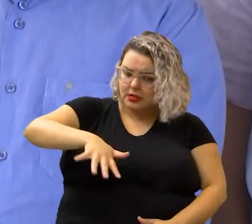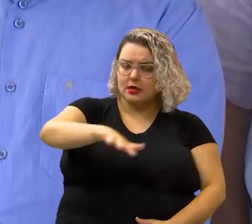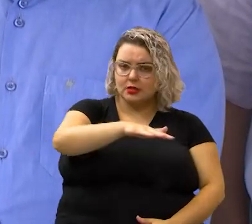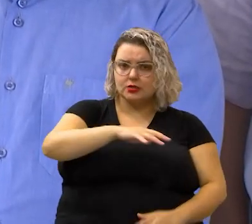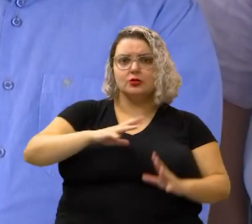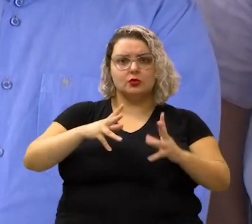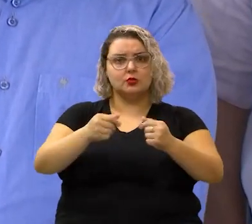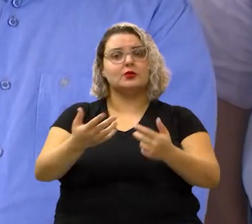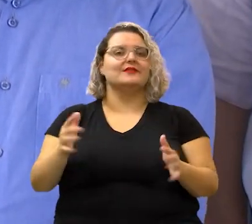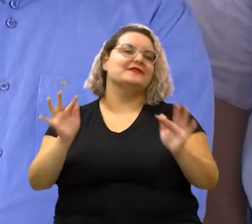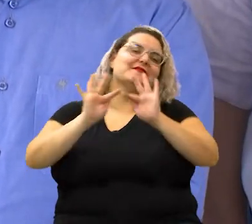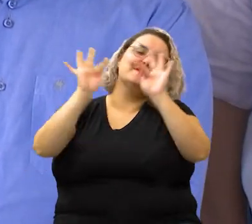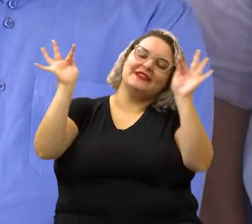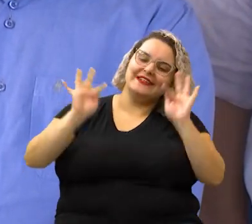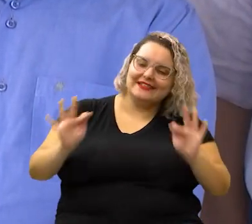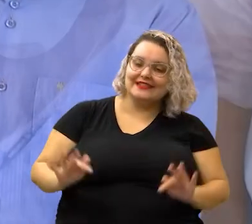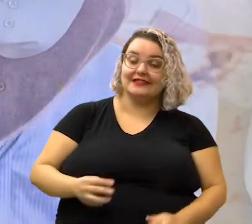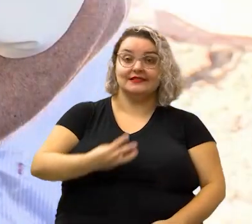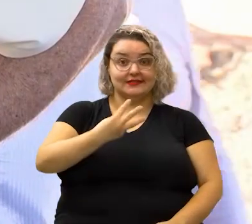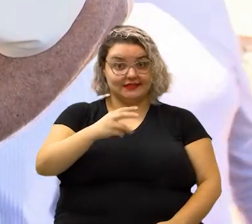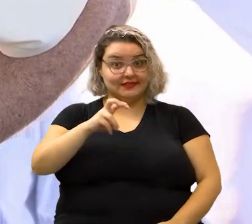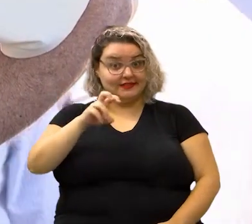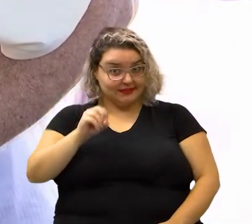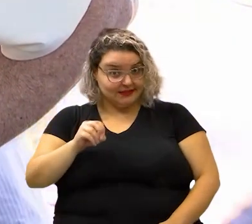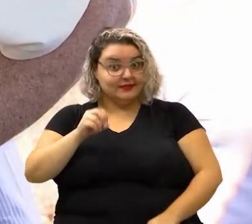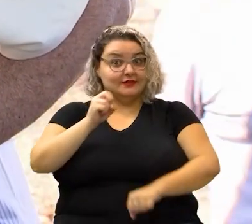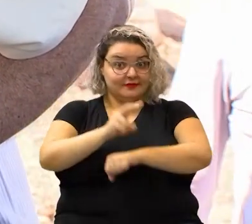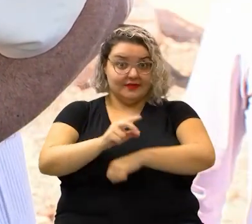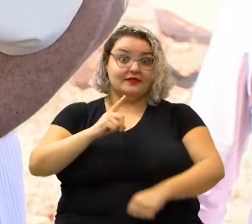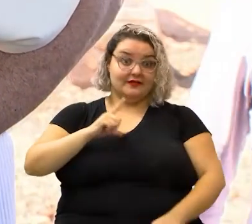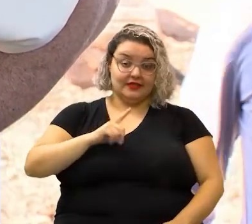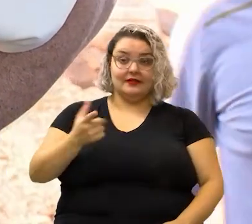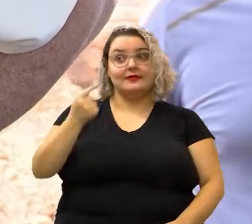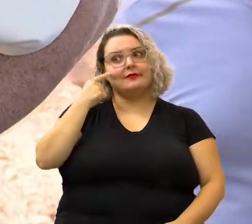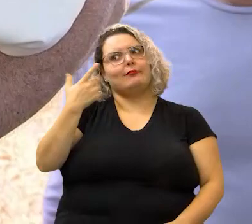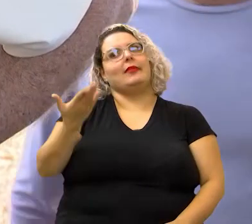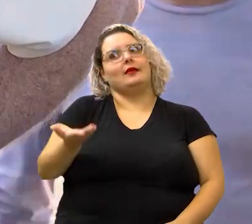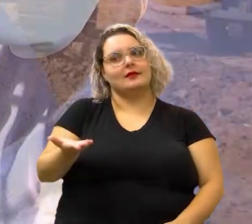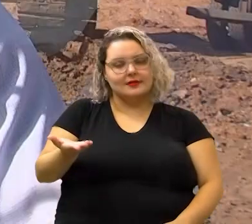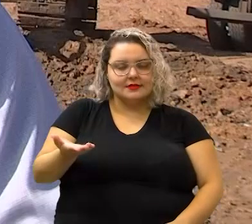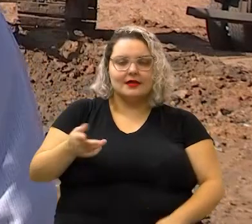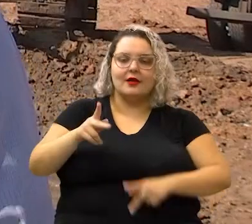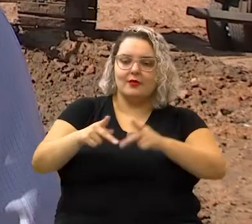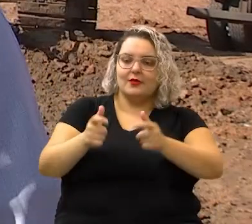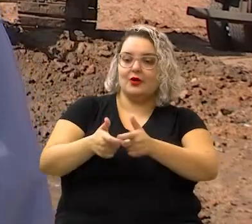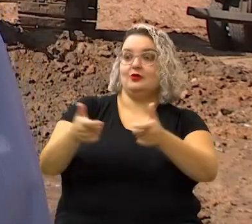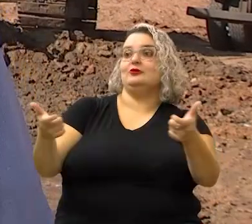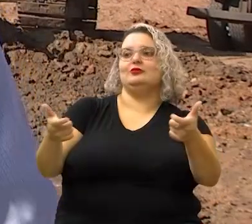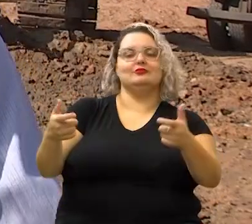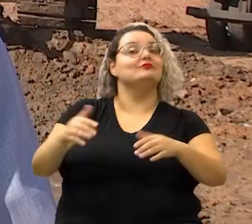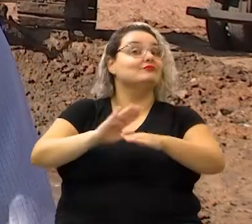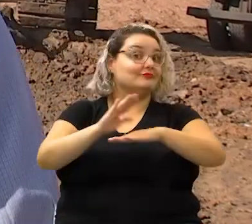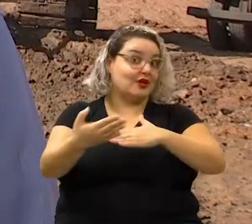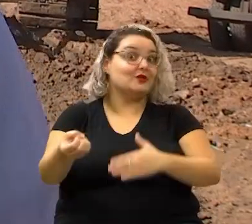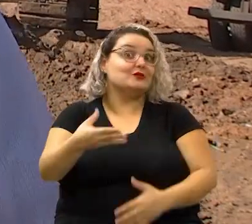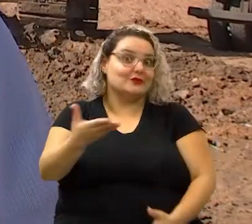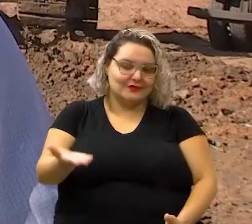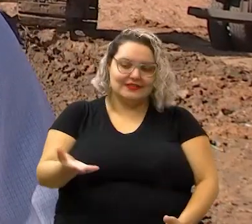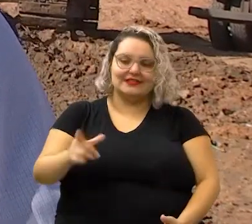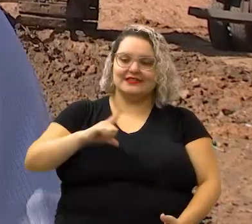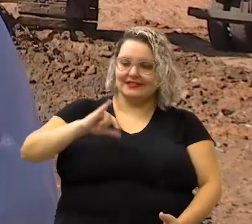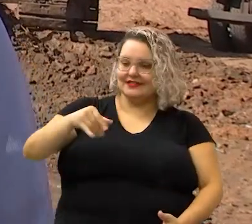né então muito feliz mesmo São 350 vagas que vai ter né então Imagine você a população crescendo aqui o bairro Novo